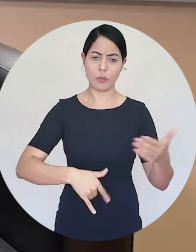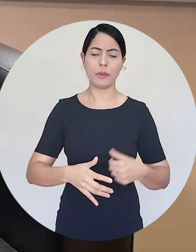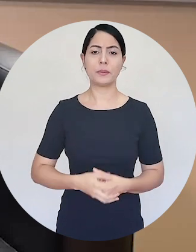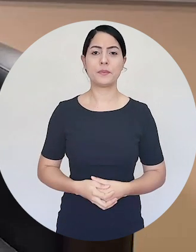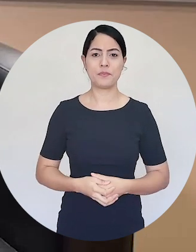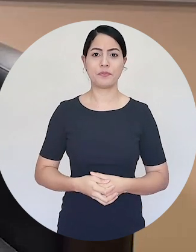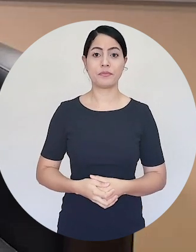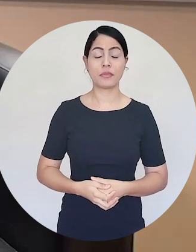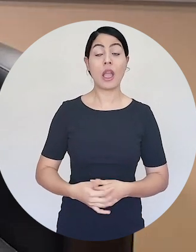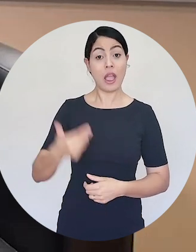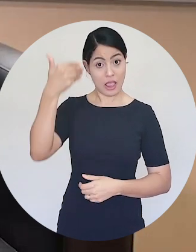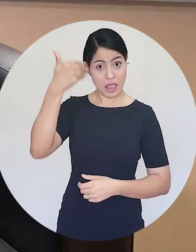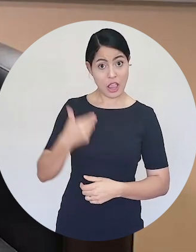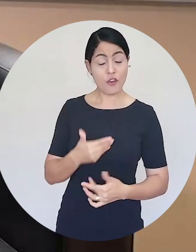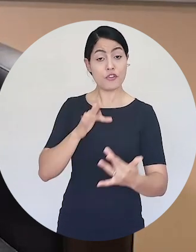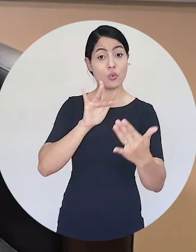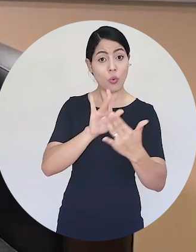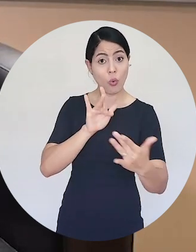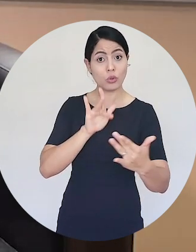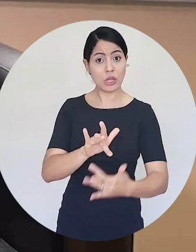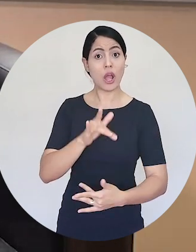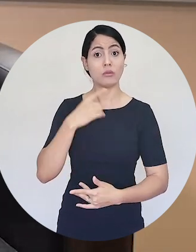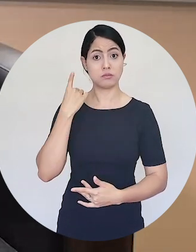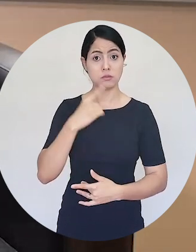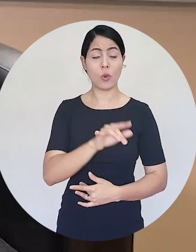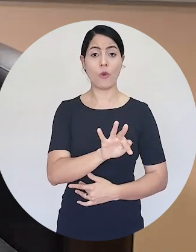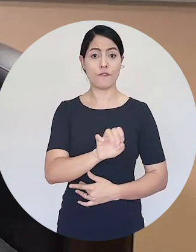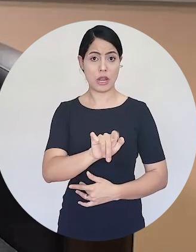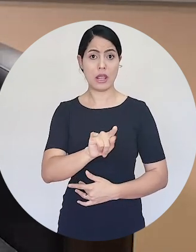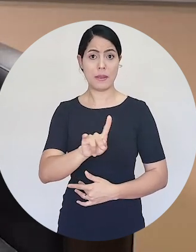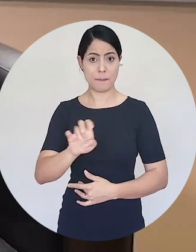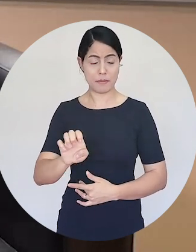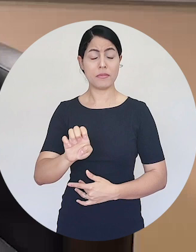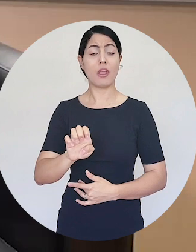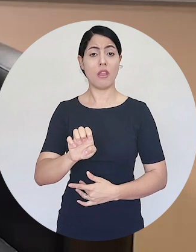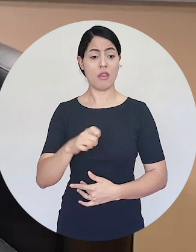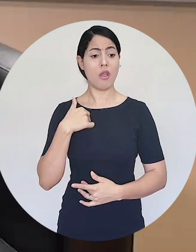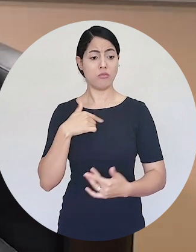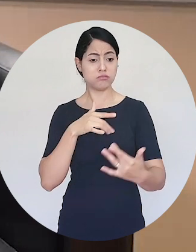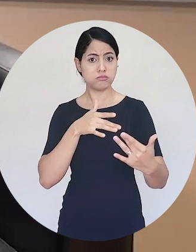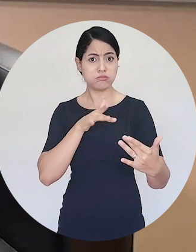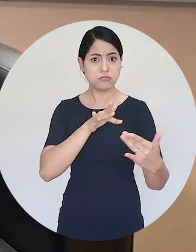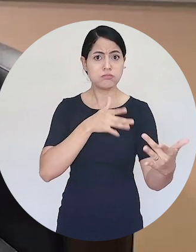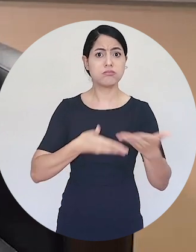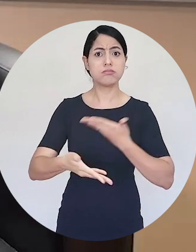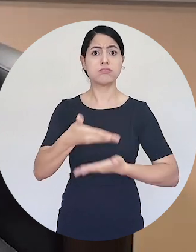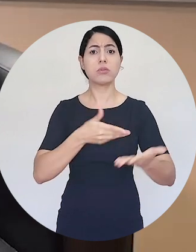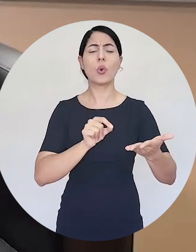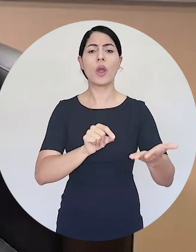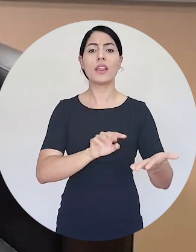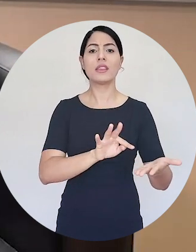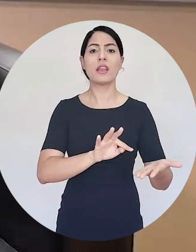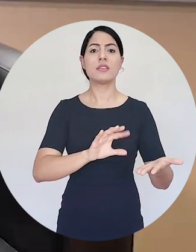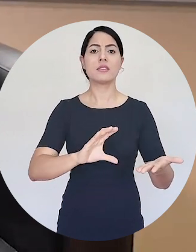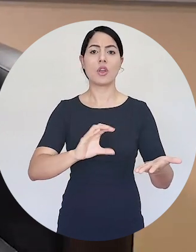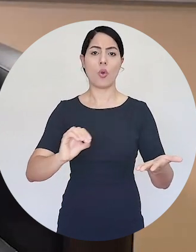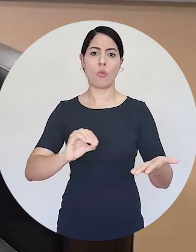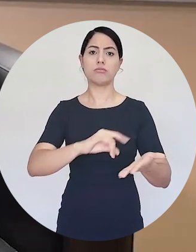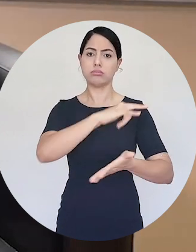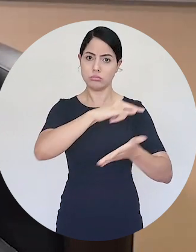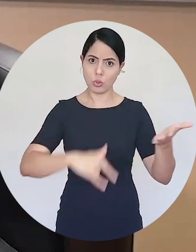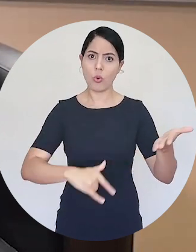com o doutor Felipe, informei para ele que aquilo ali teria que ser registrado em um boletim de ocorrência,